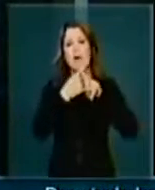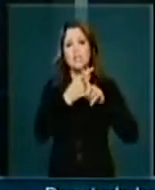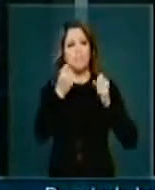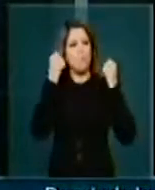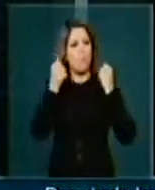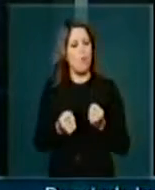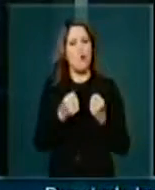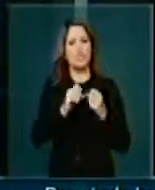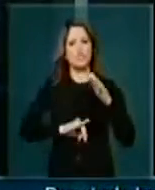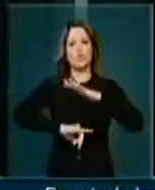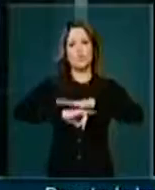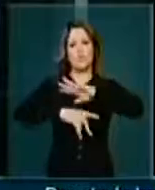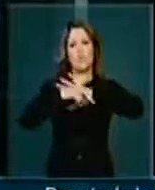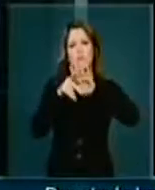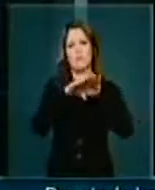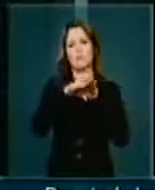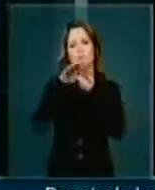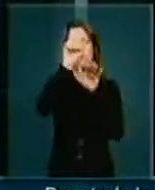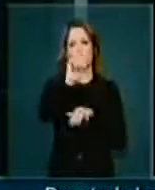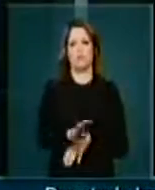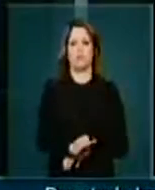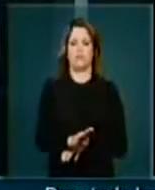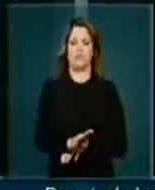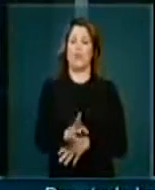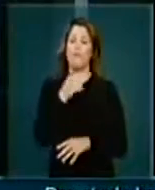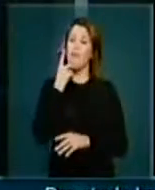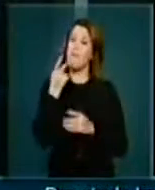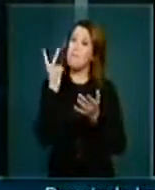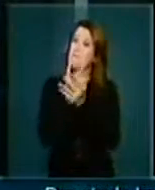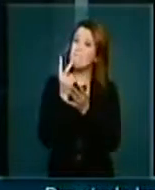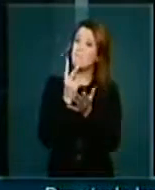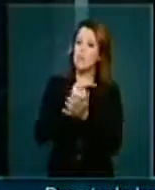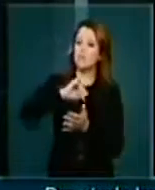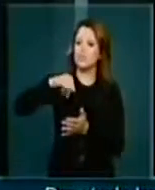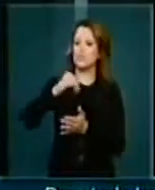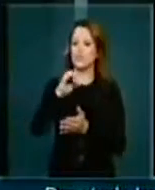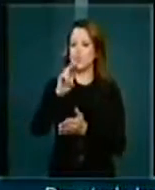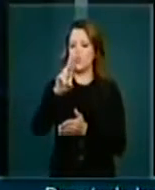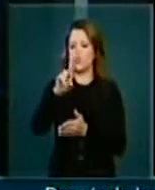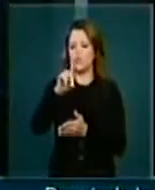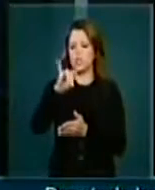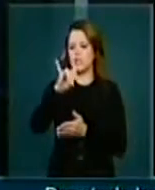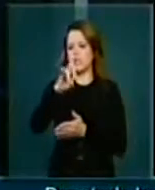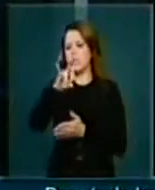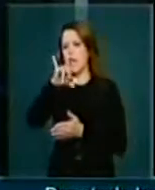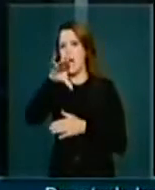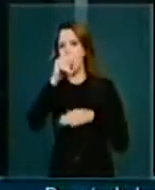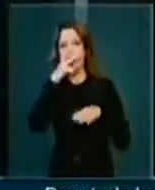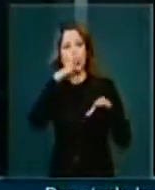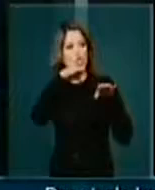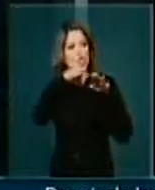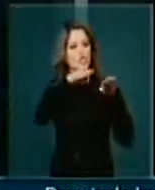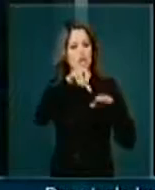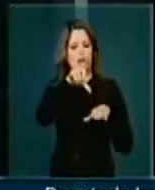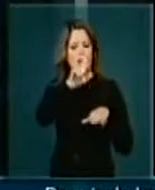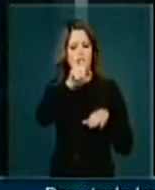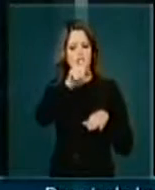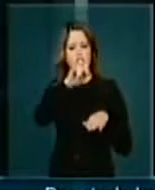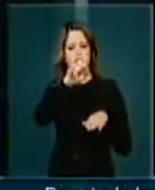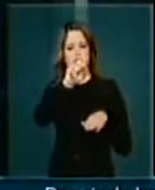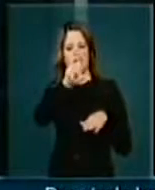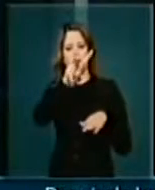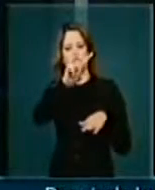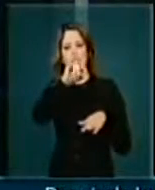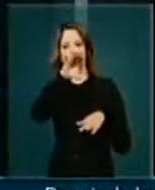poderosas instituições da democracia brasileira. Até o Poder Judiciário disputa com o Poder Legislativo a função de